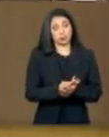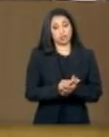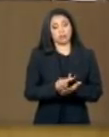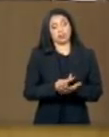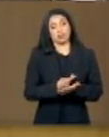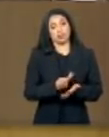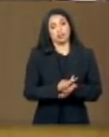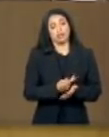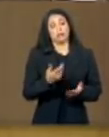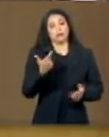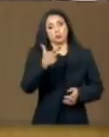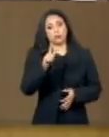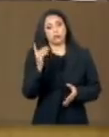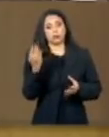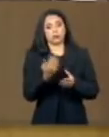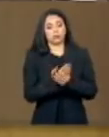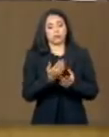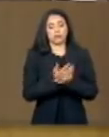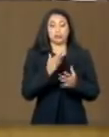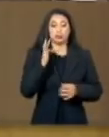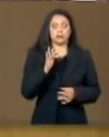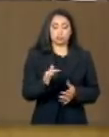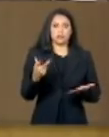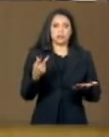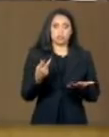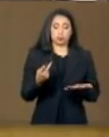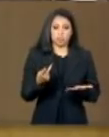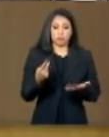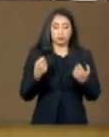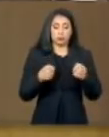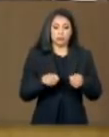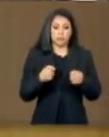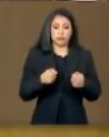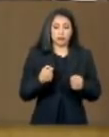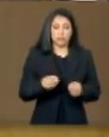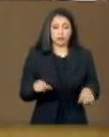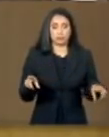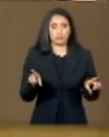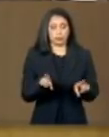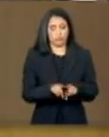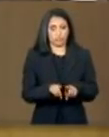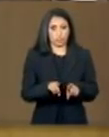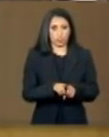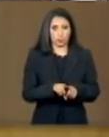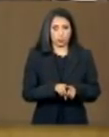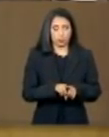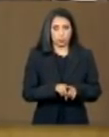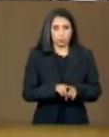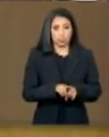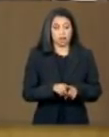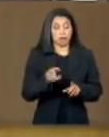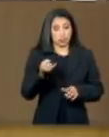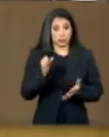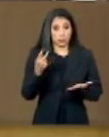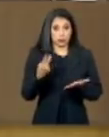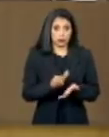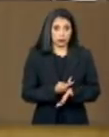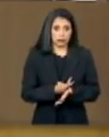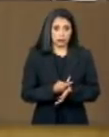em relação ao seu resultado que venha a ocorrer em qualquer caso de repercussão geral